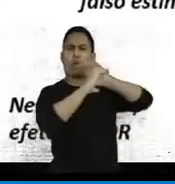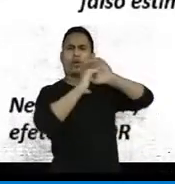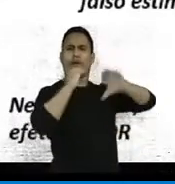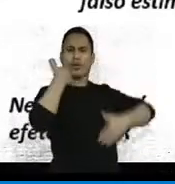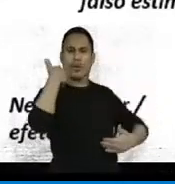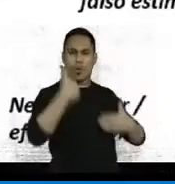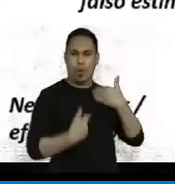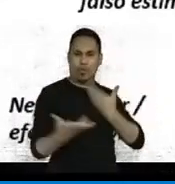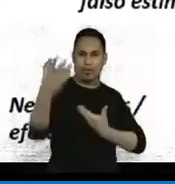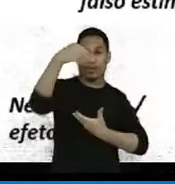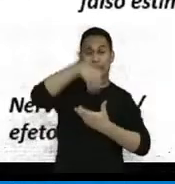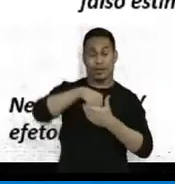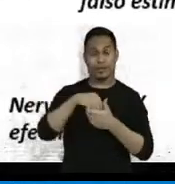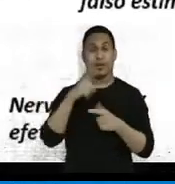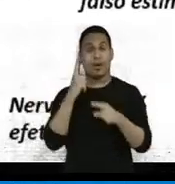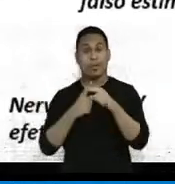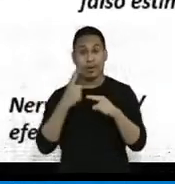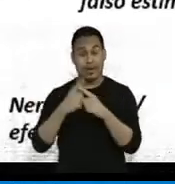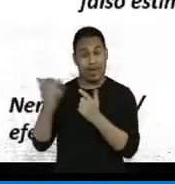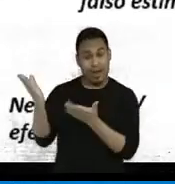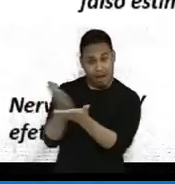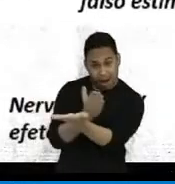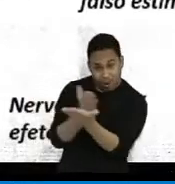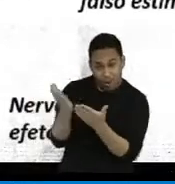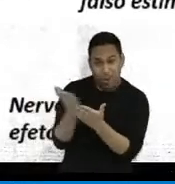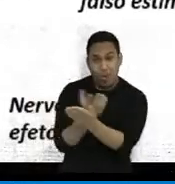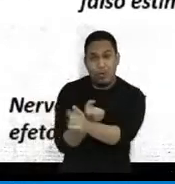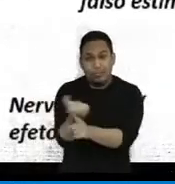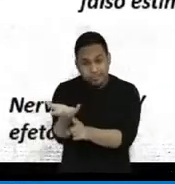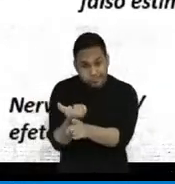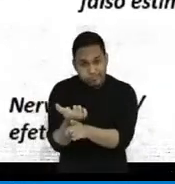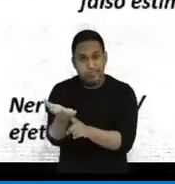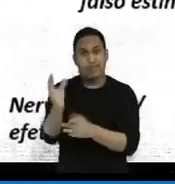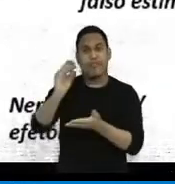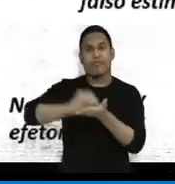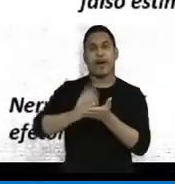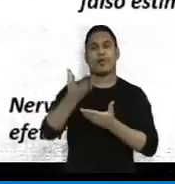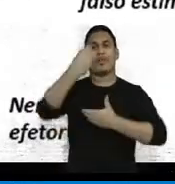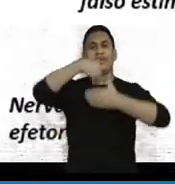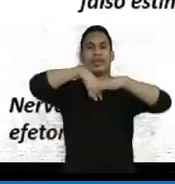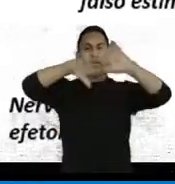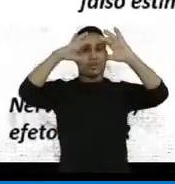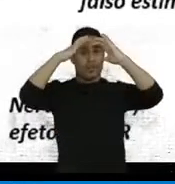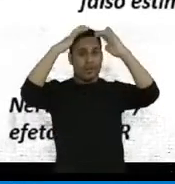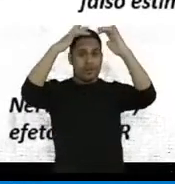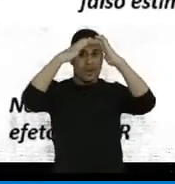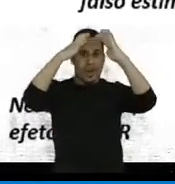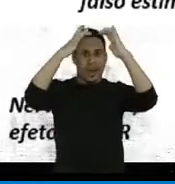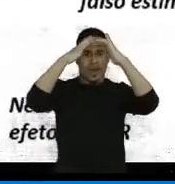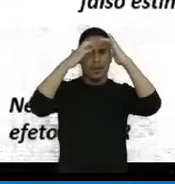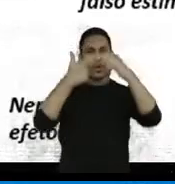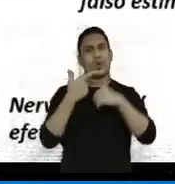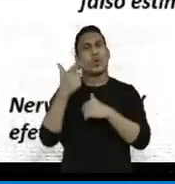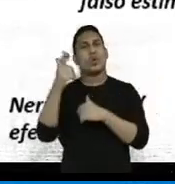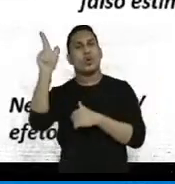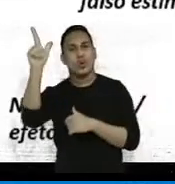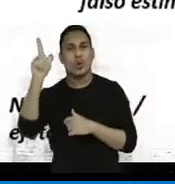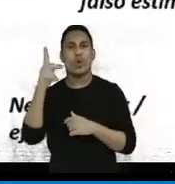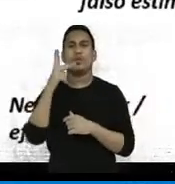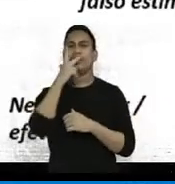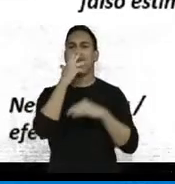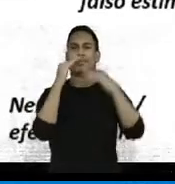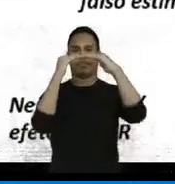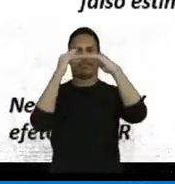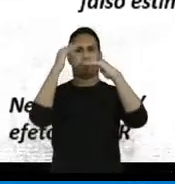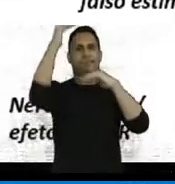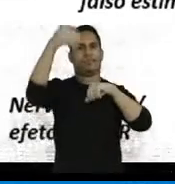estar faltando no nosso cérebro e algumas determinadas substâncias estão sobrando no nosso cérebro, tá?